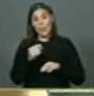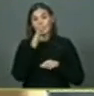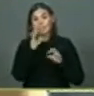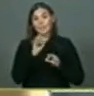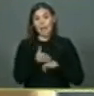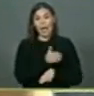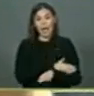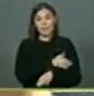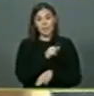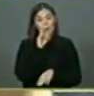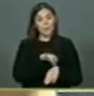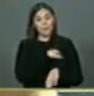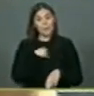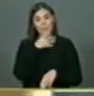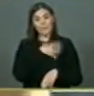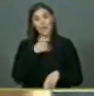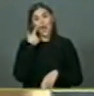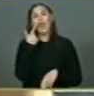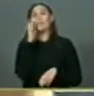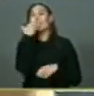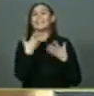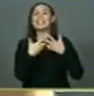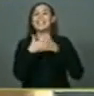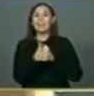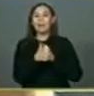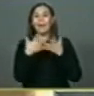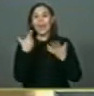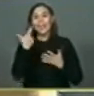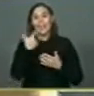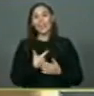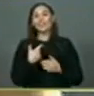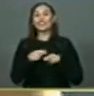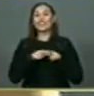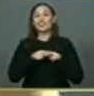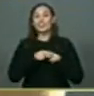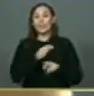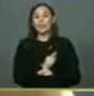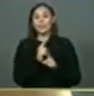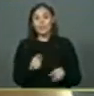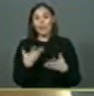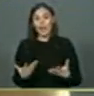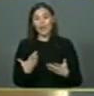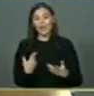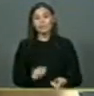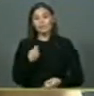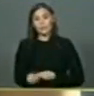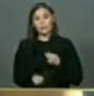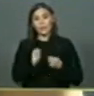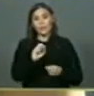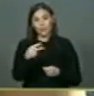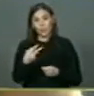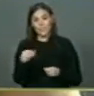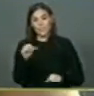gira. A minha médica dizia, olha, lá vem o meu limãozinho. Agora sou o chocolatinho dela. Pronto, e então já fiz dois ciclos de